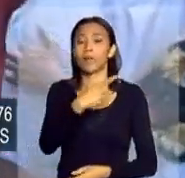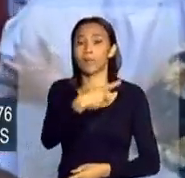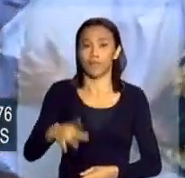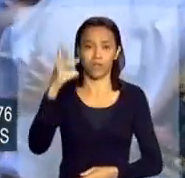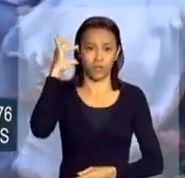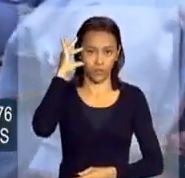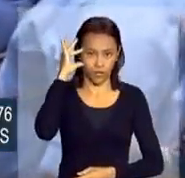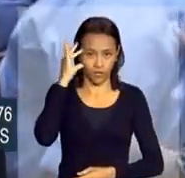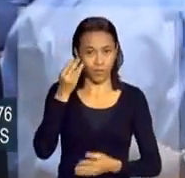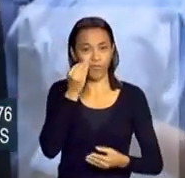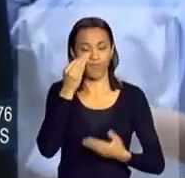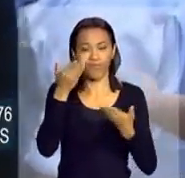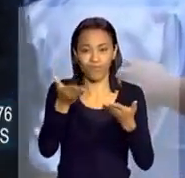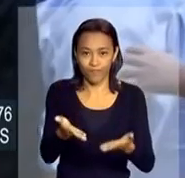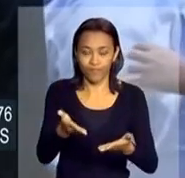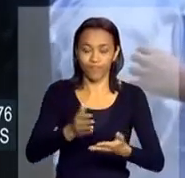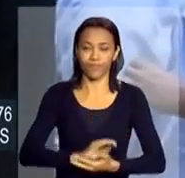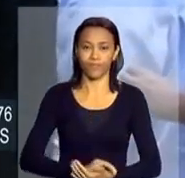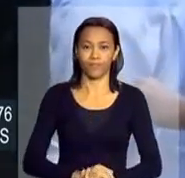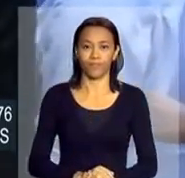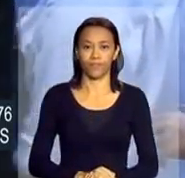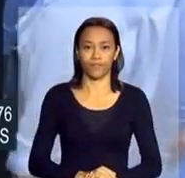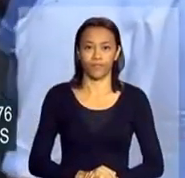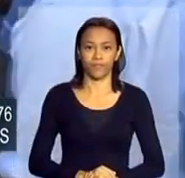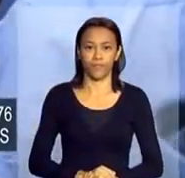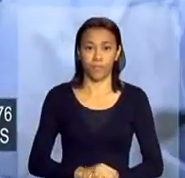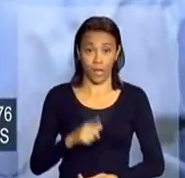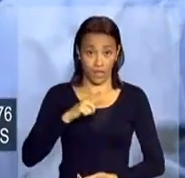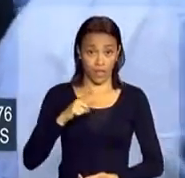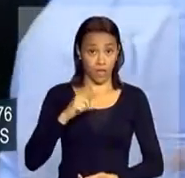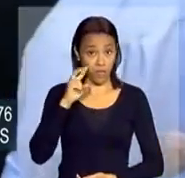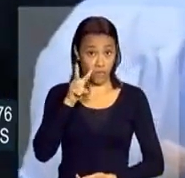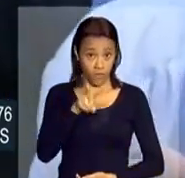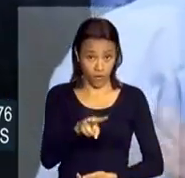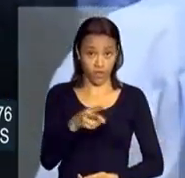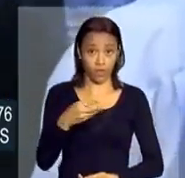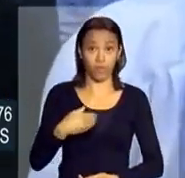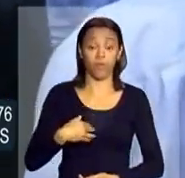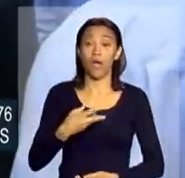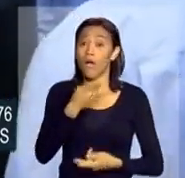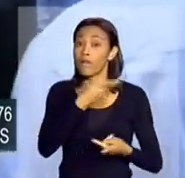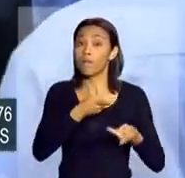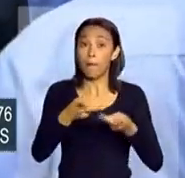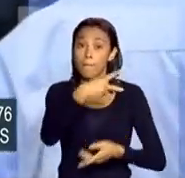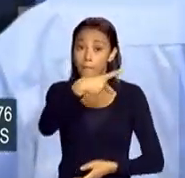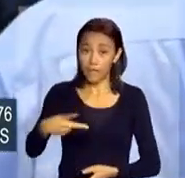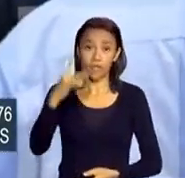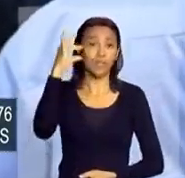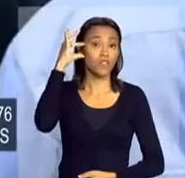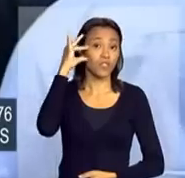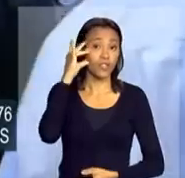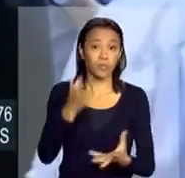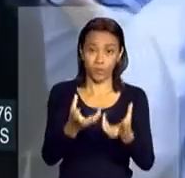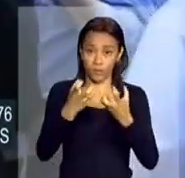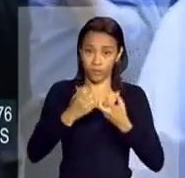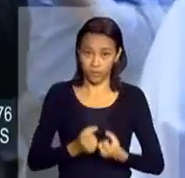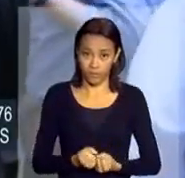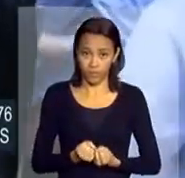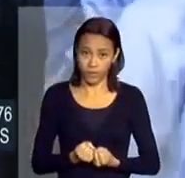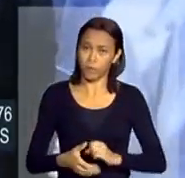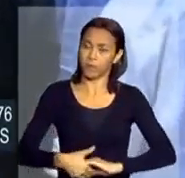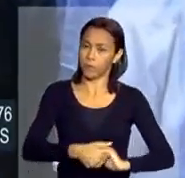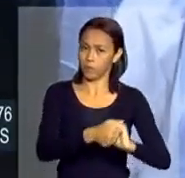Roussef. Acompanhe. Vemos aí imagens da presidenta Dilma recebendo